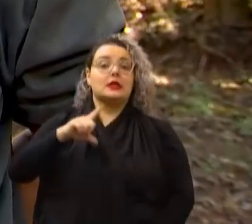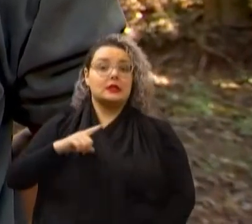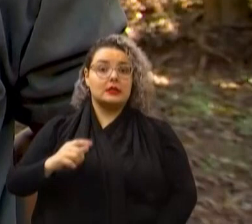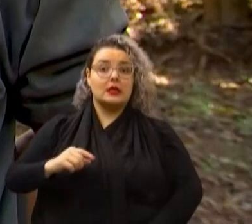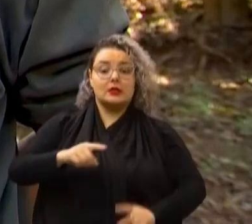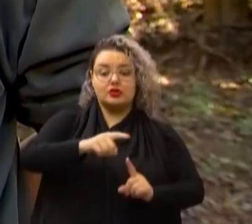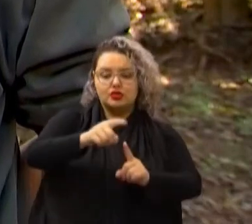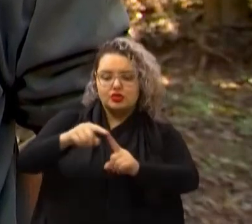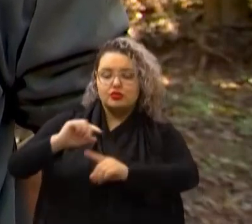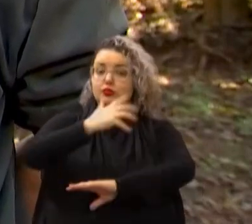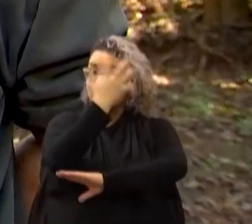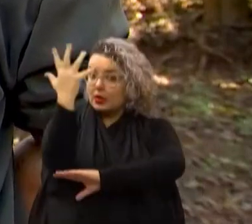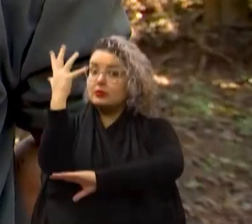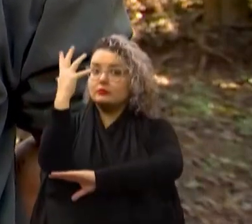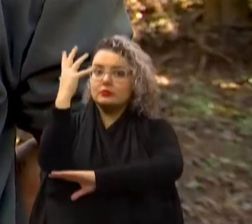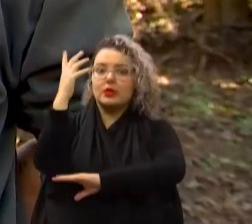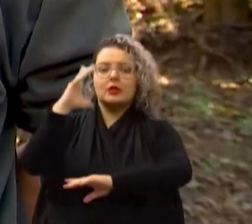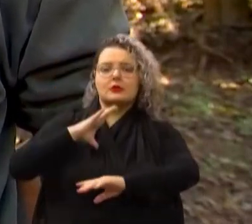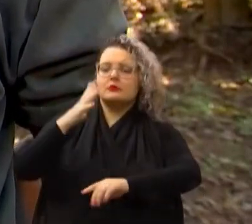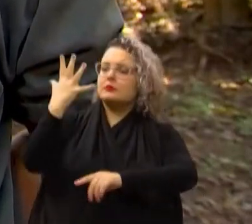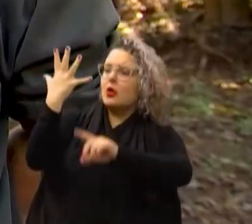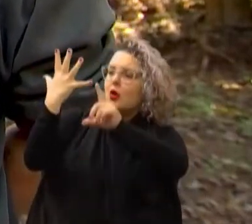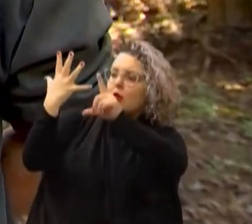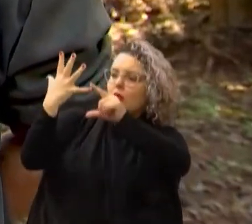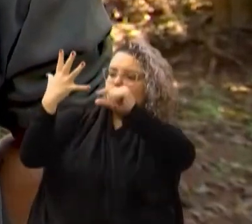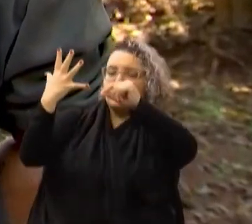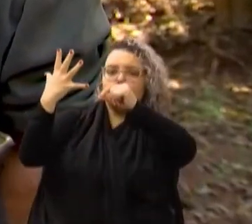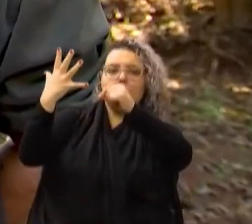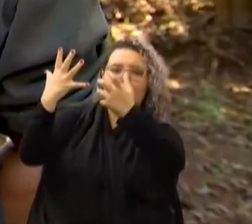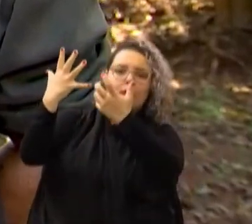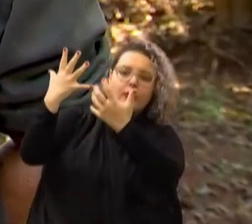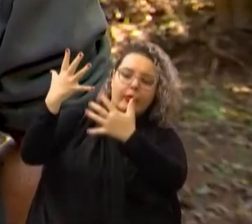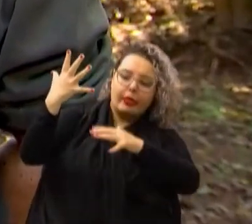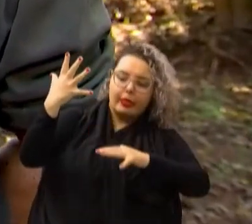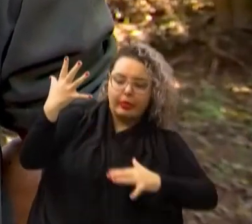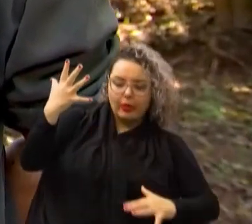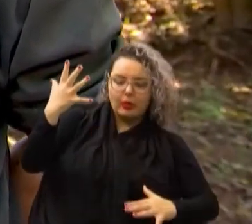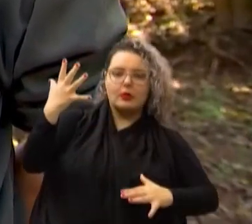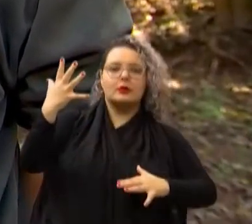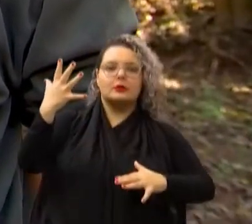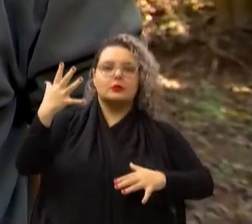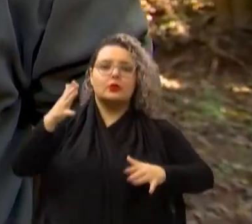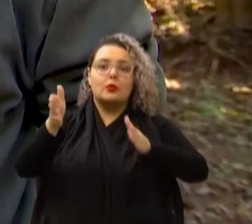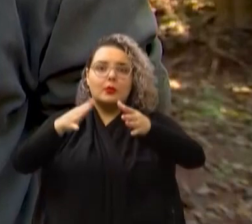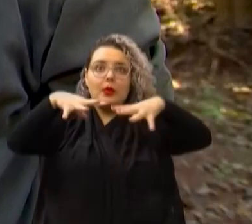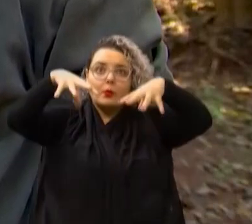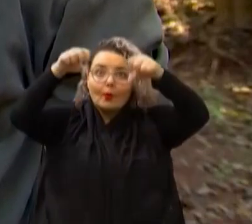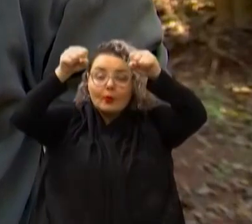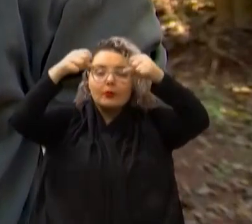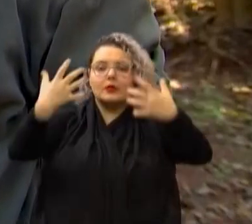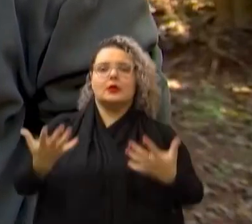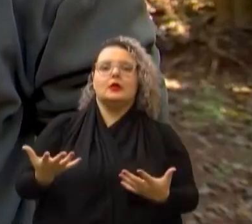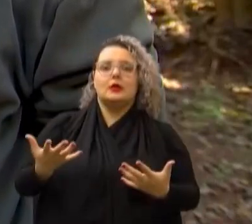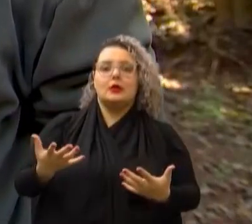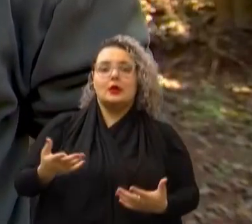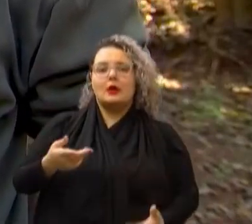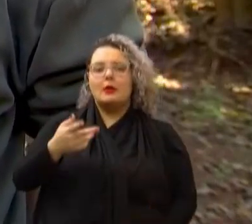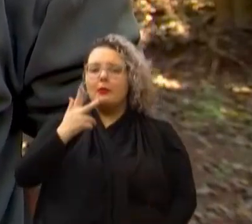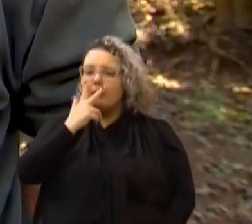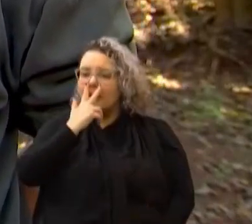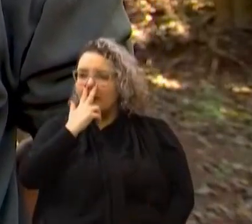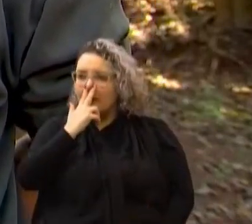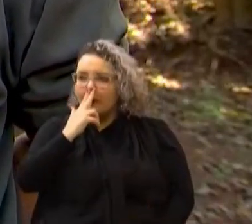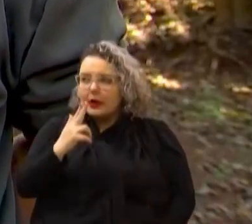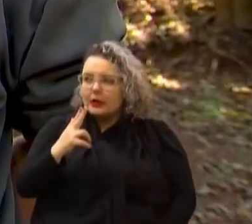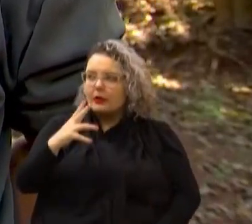úmida. Então tem espécies que ocorrem aqui que perdem suas folhas totalmente no período da seca, que são as espécies decíduas que a